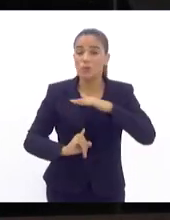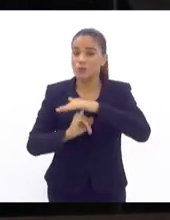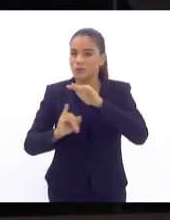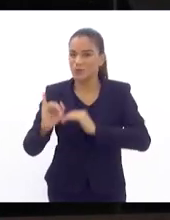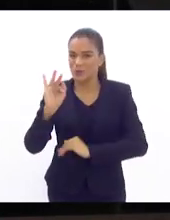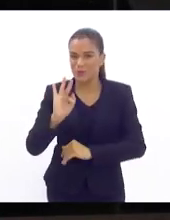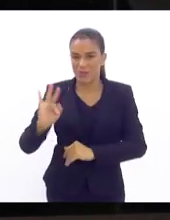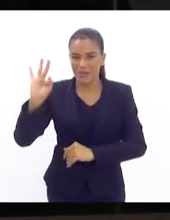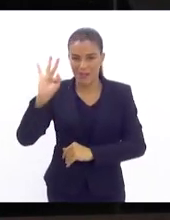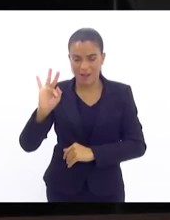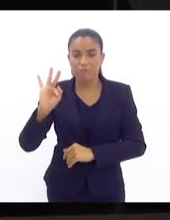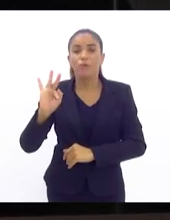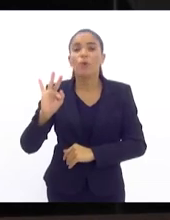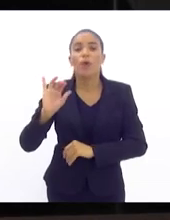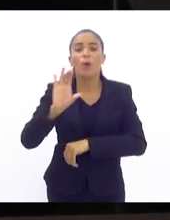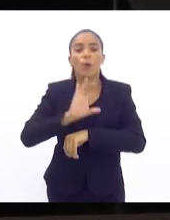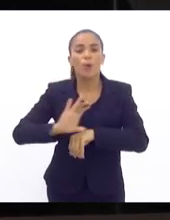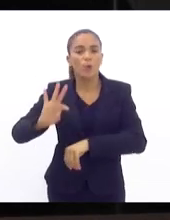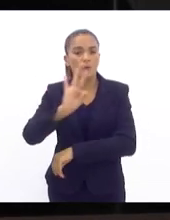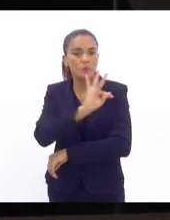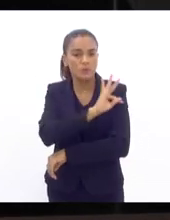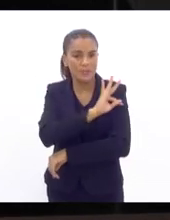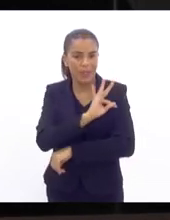àquela juventude. E